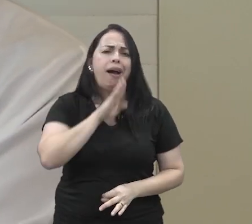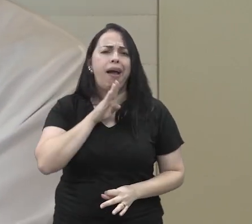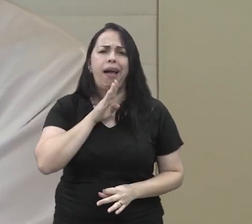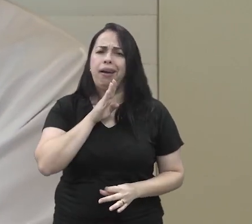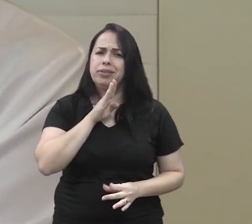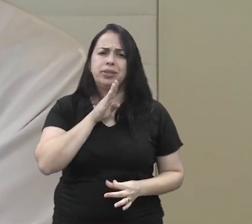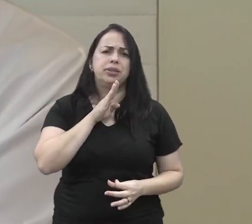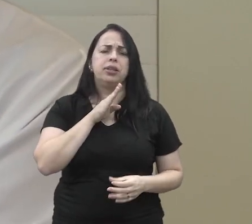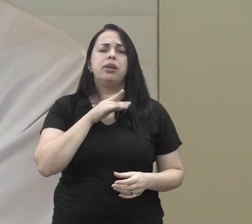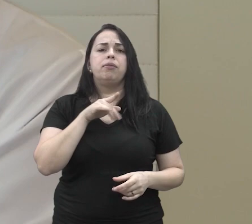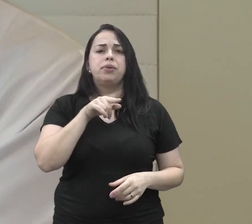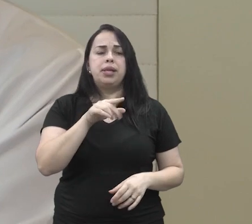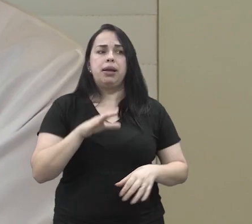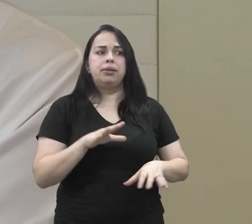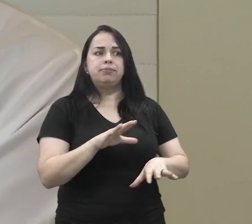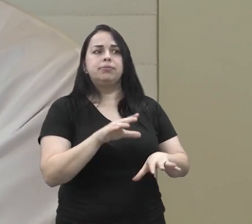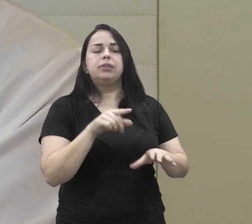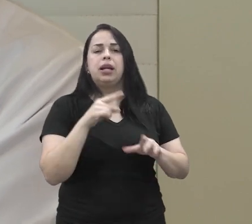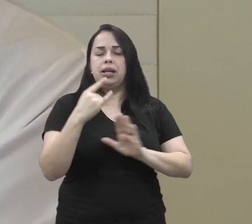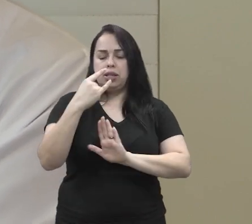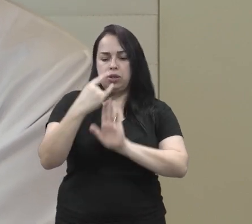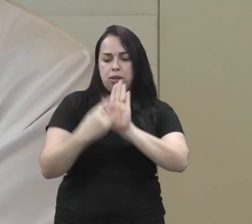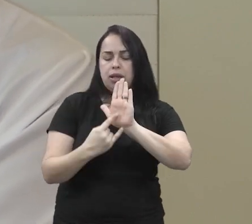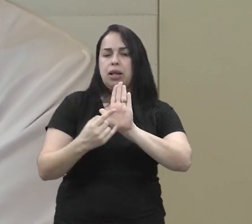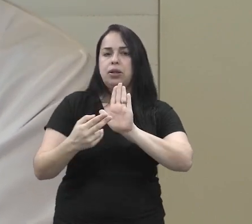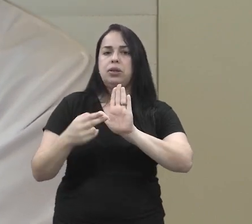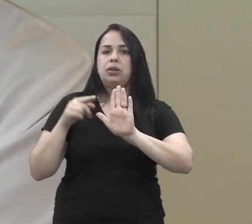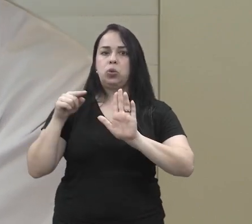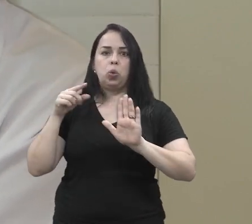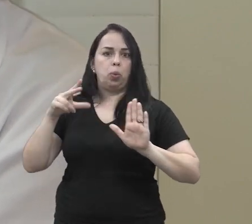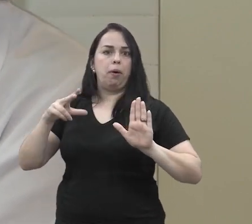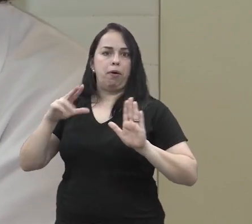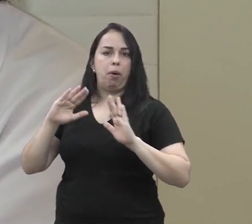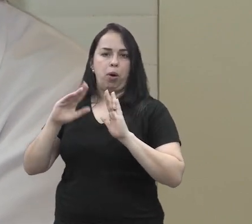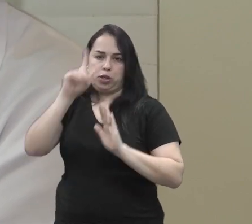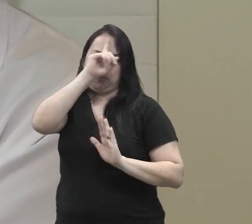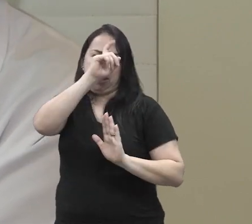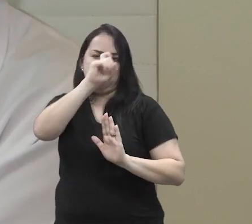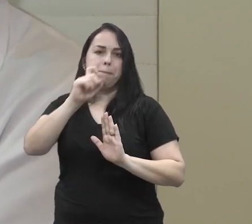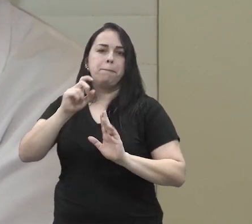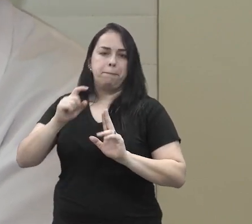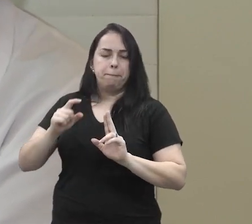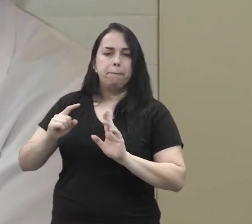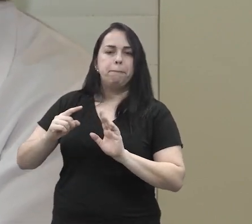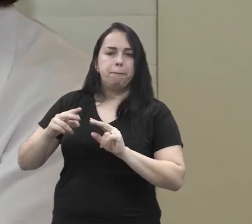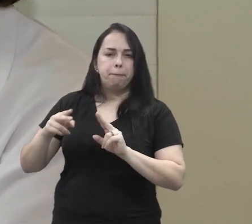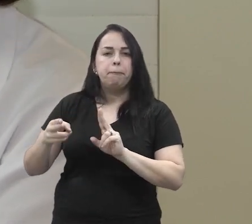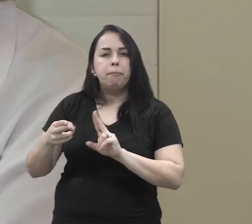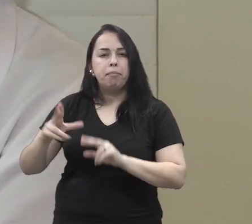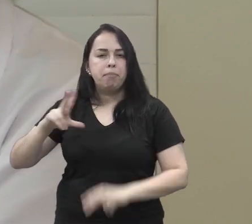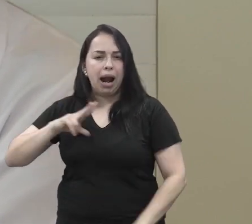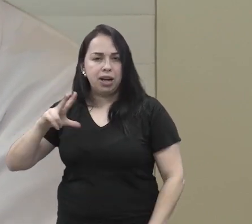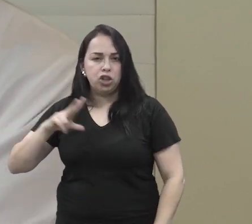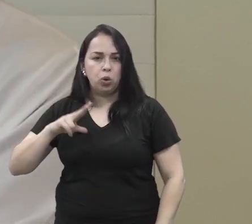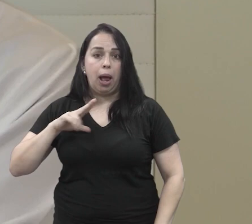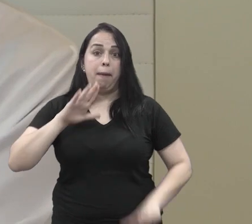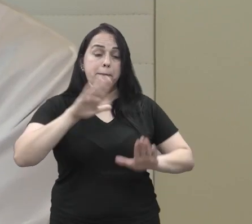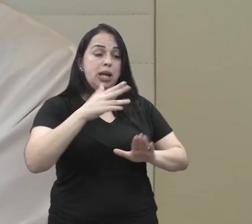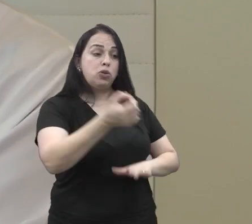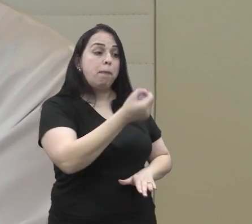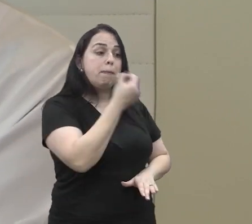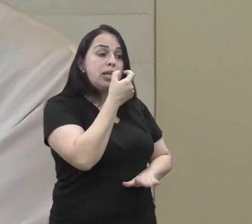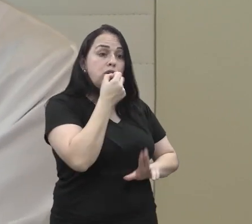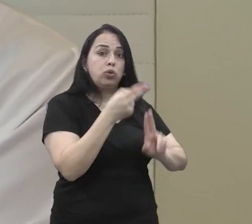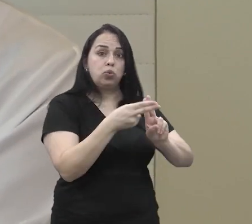A medicação é totalmente gratuita. Então, mesmo você pegando a receita na rede privada, você pega